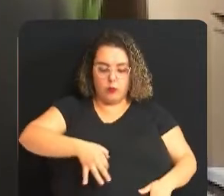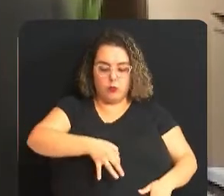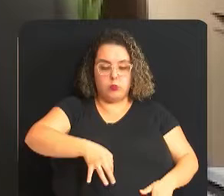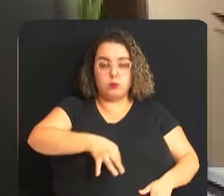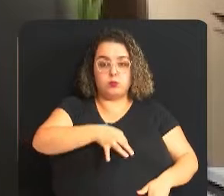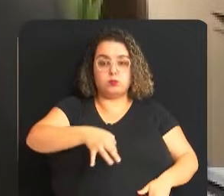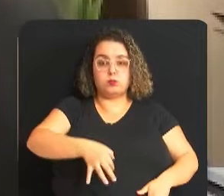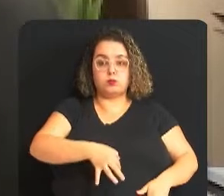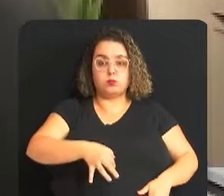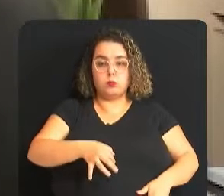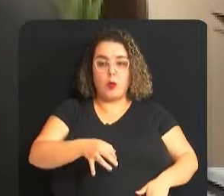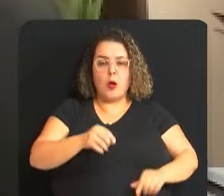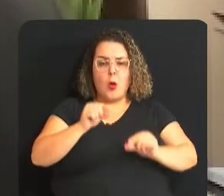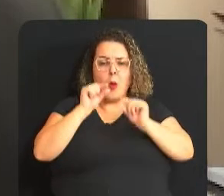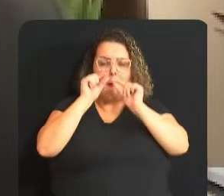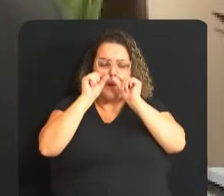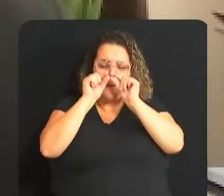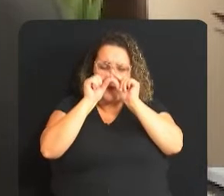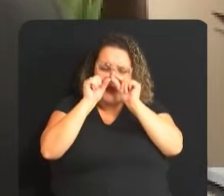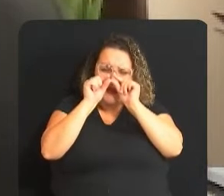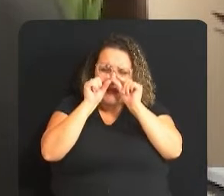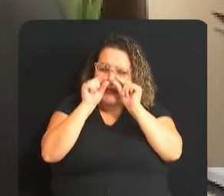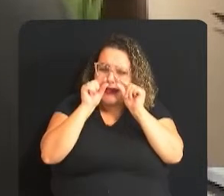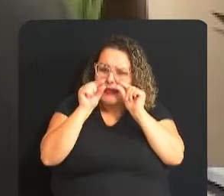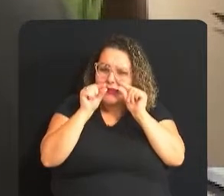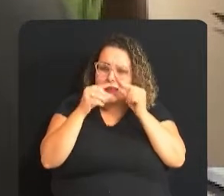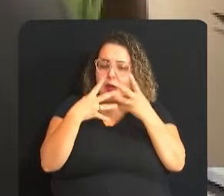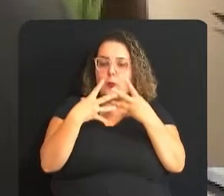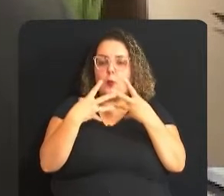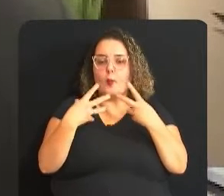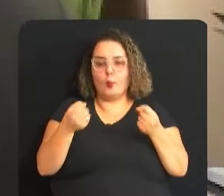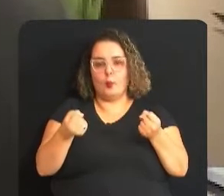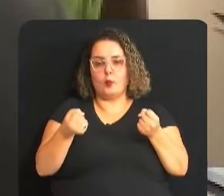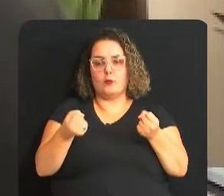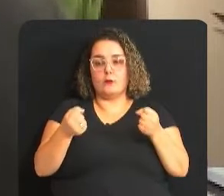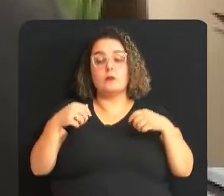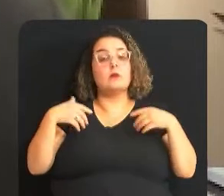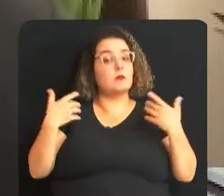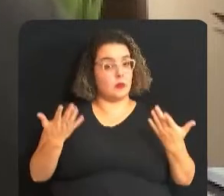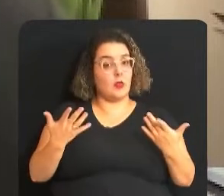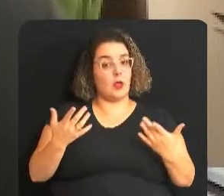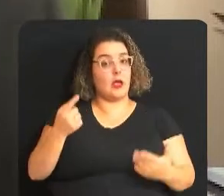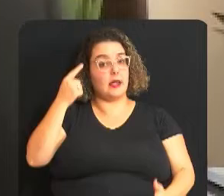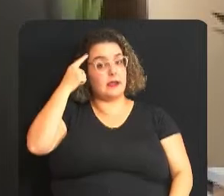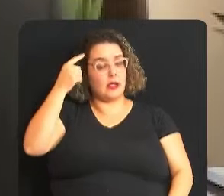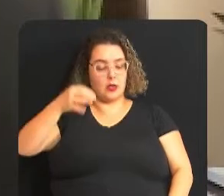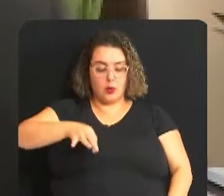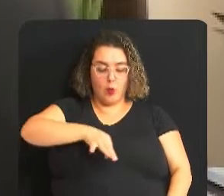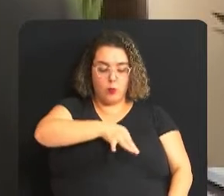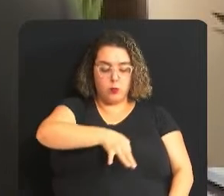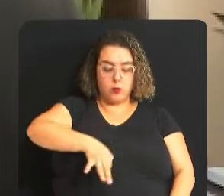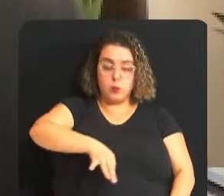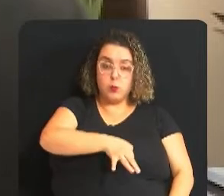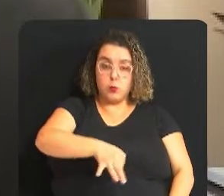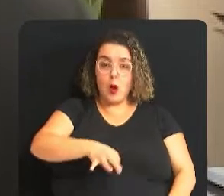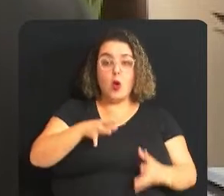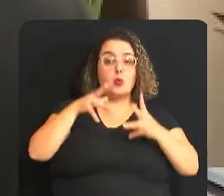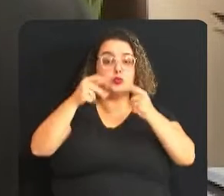em pequenos pedacinhos para ser absorvido. Então, a função do intestino é absorver tudo que a gente